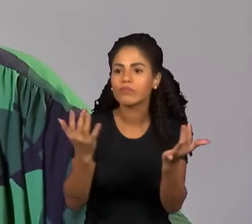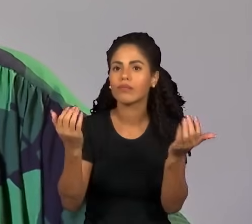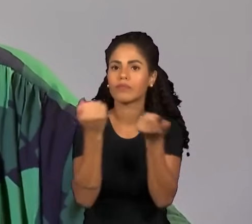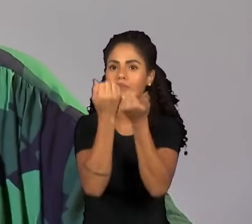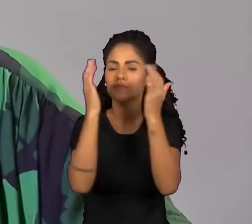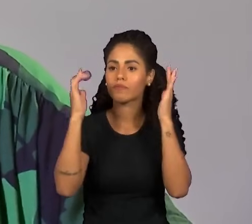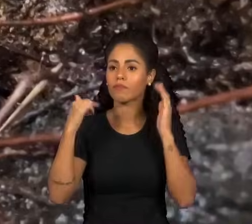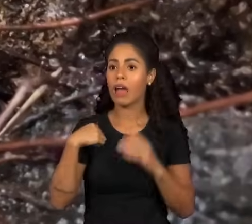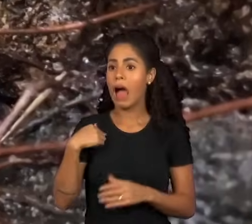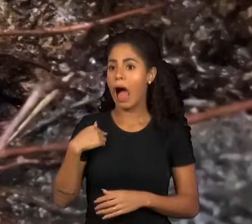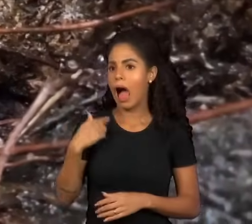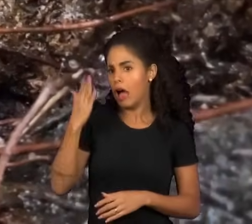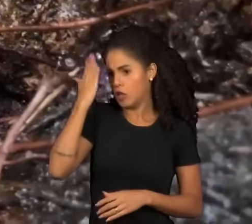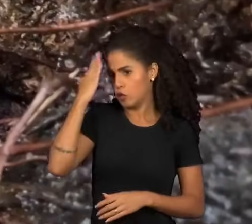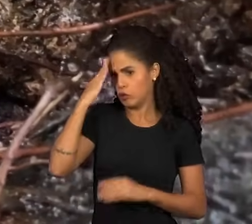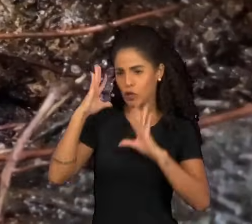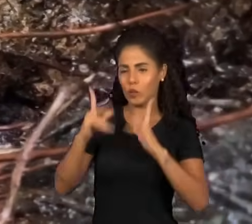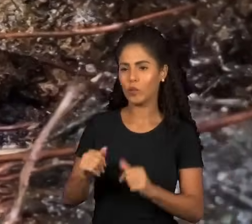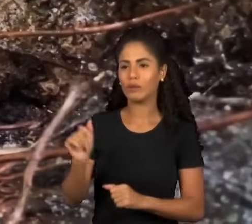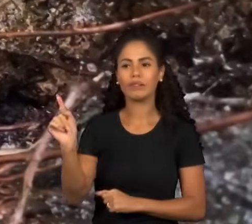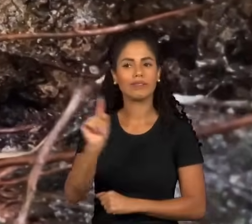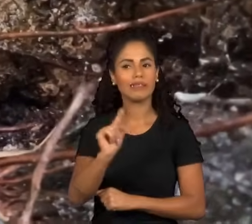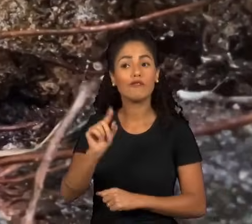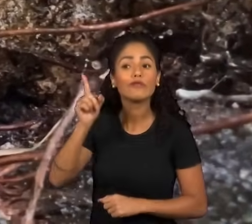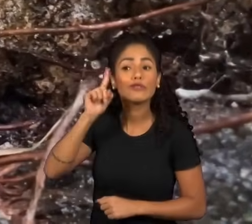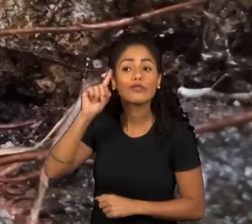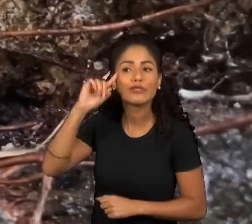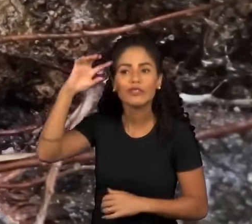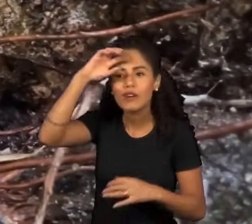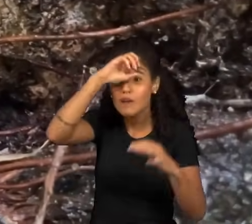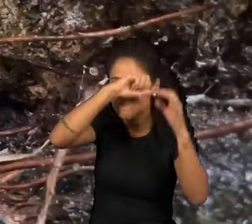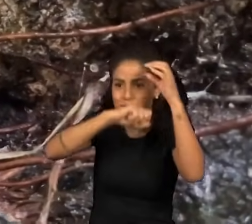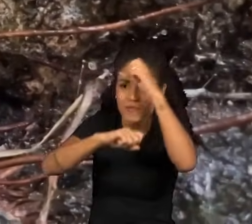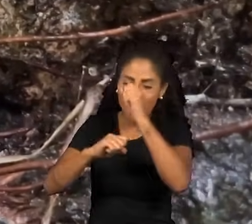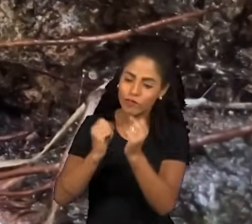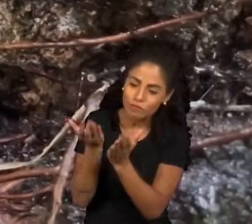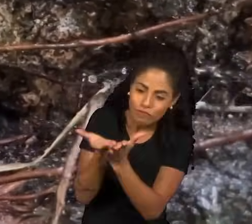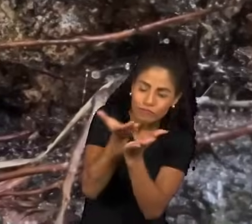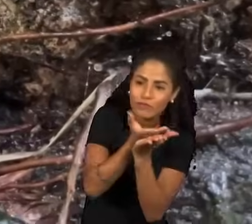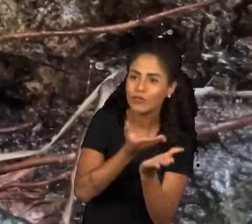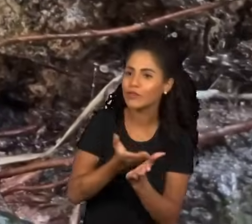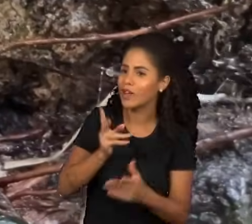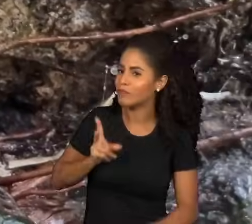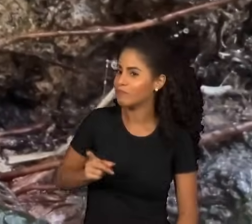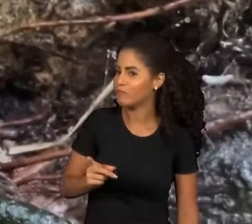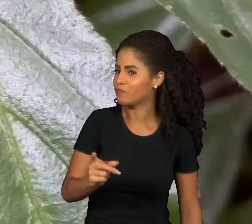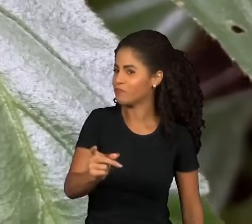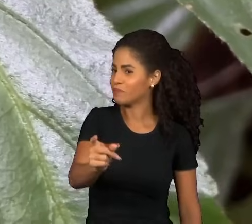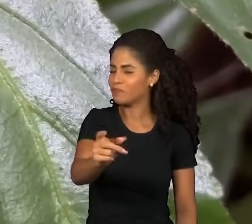nunca sabe tudo. Então, a ideia foi de continuar estudando a botânica.